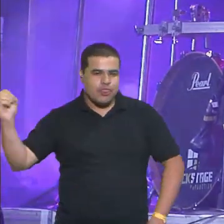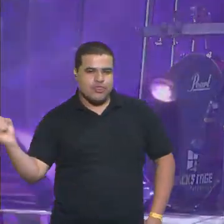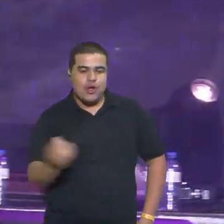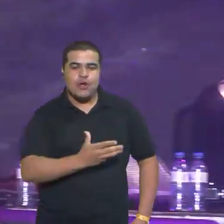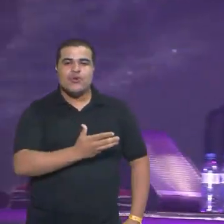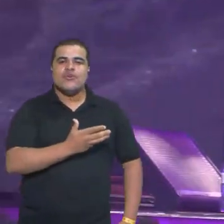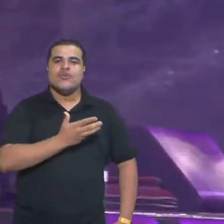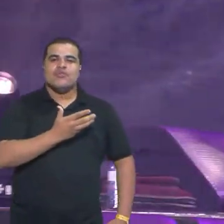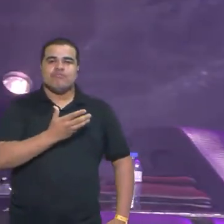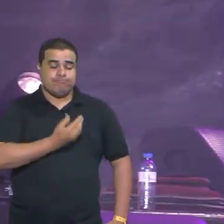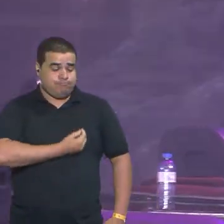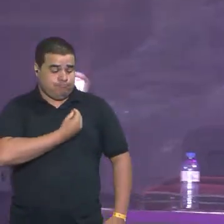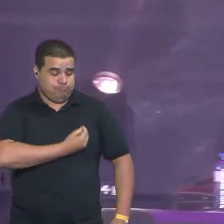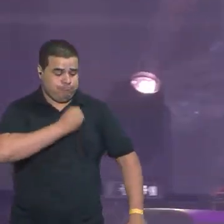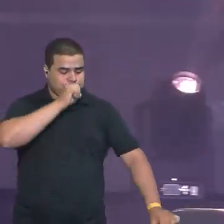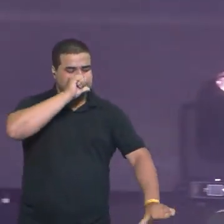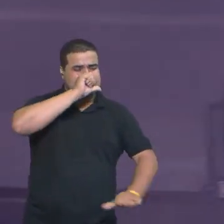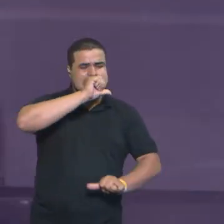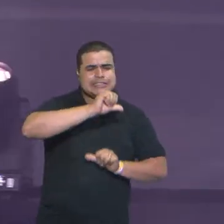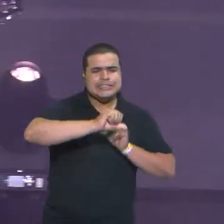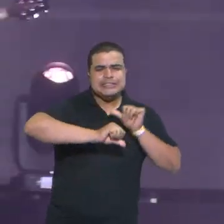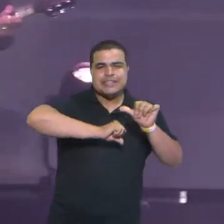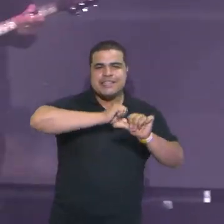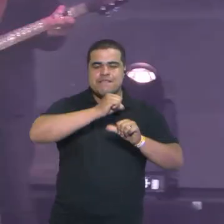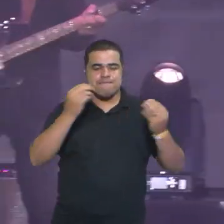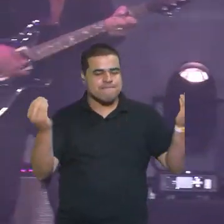transforma a minha vida